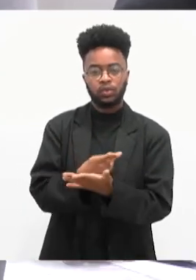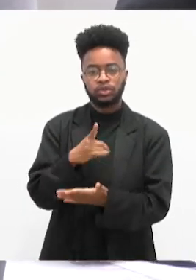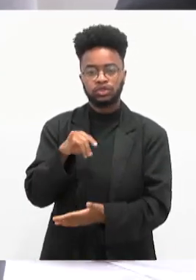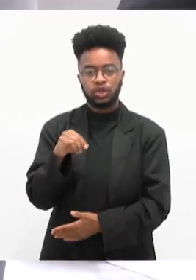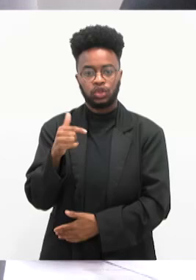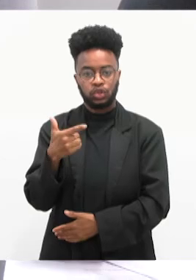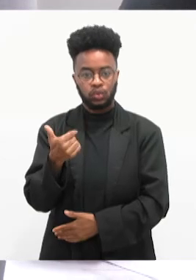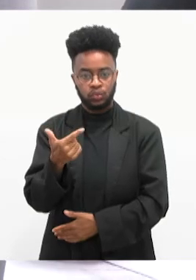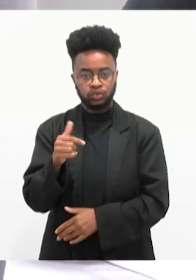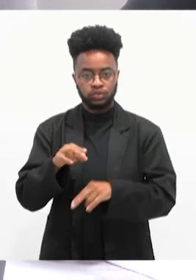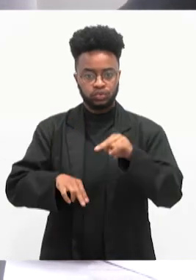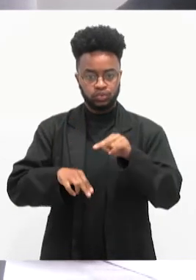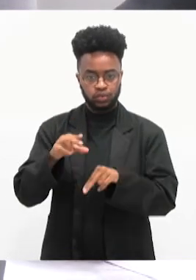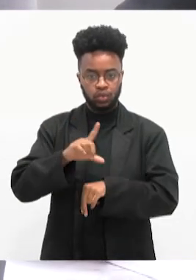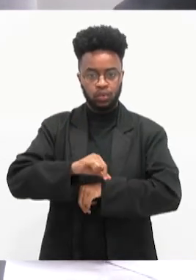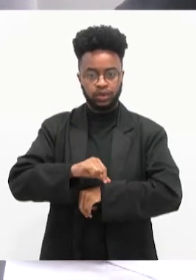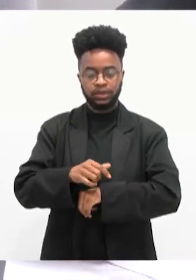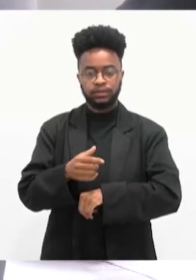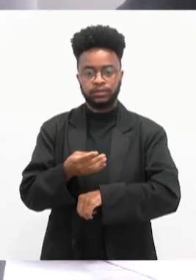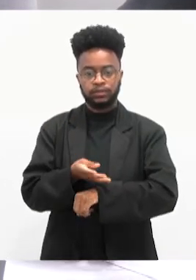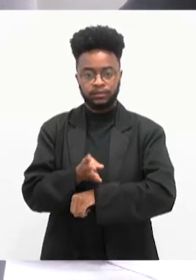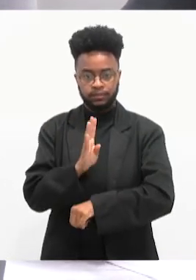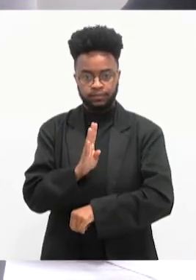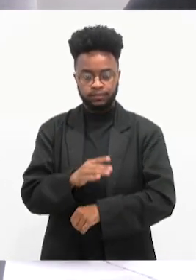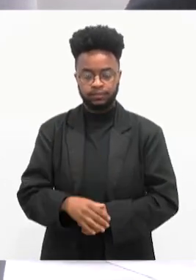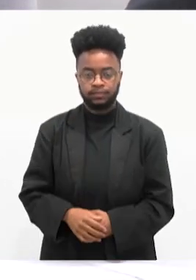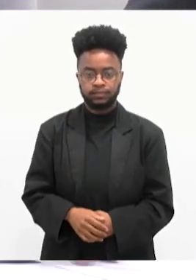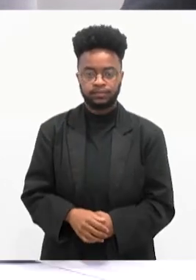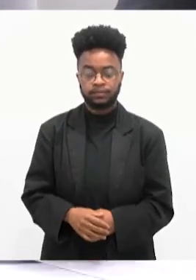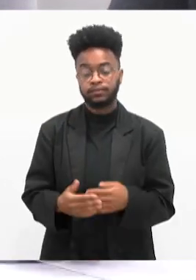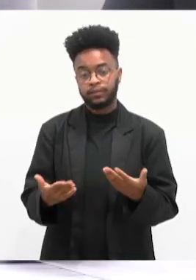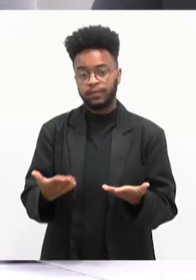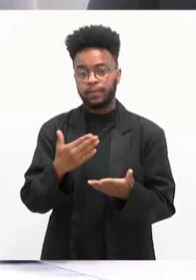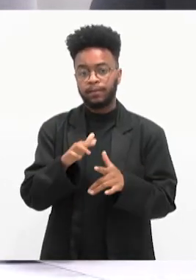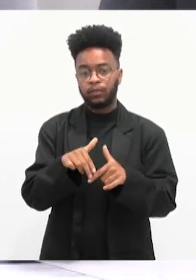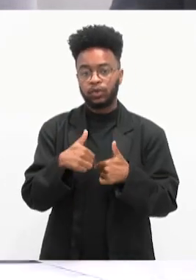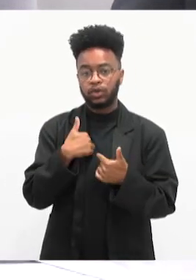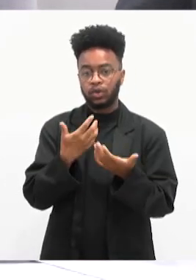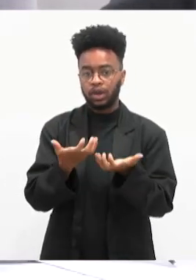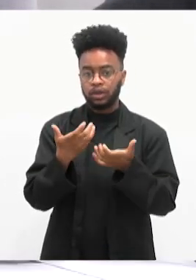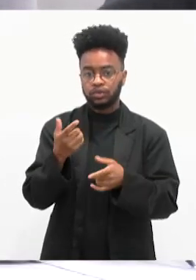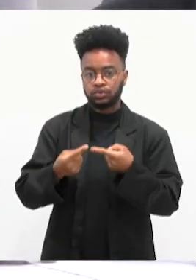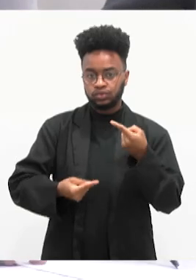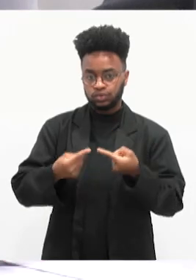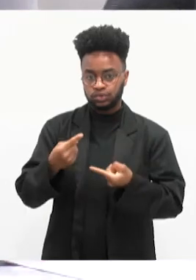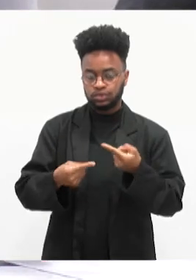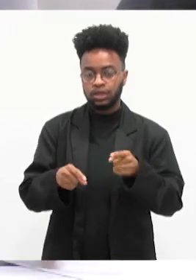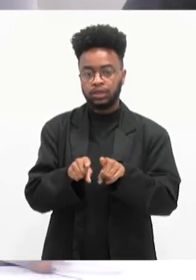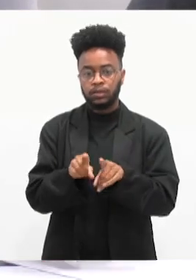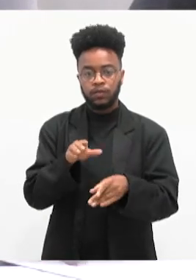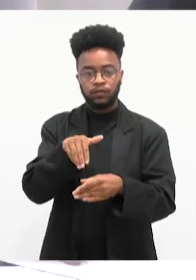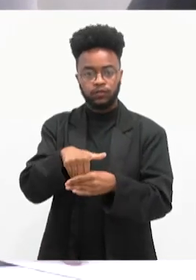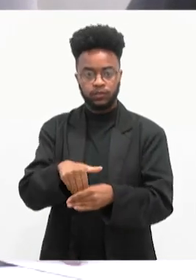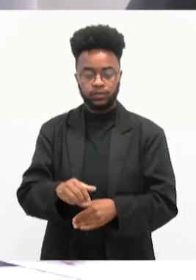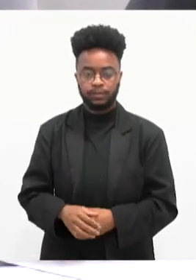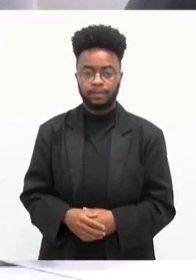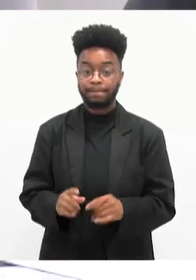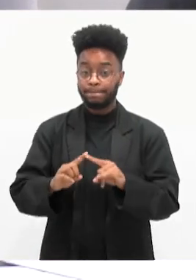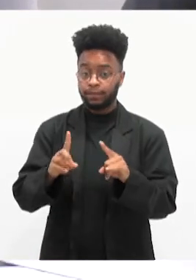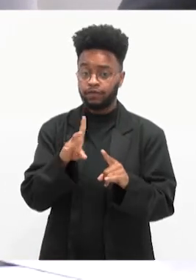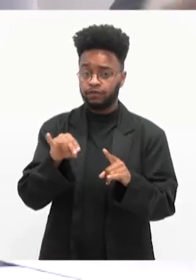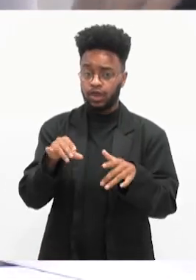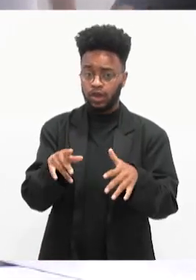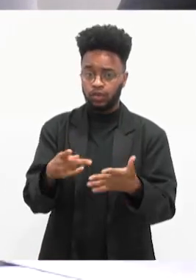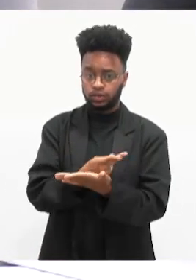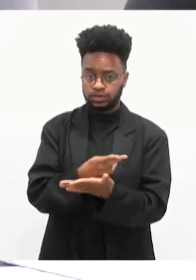de junho, às 16 horas. Então, por isso que gostaria de discutir e votar. Ela vai ser feita no plenário,